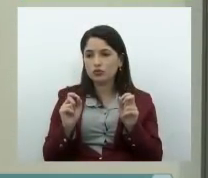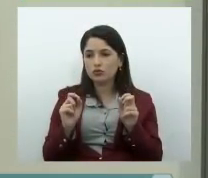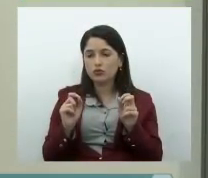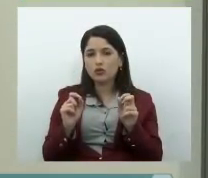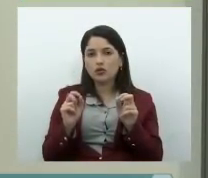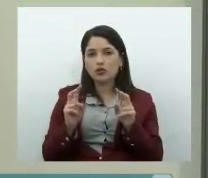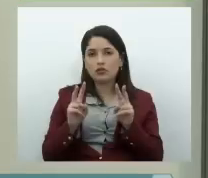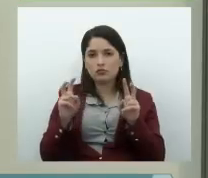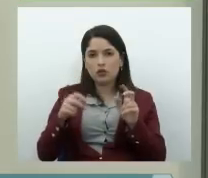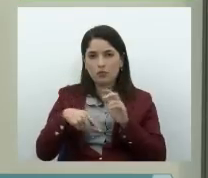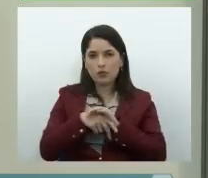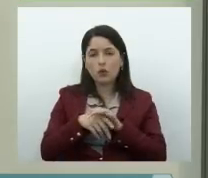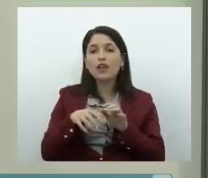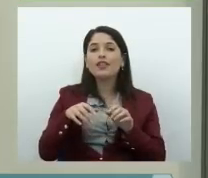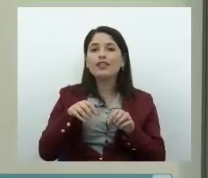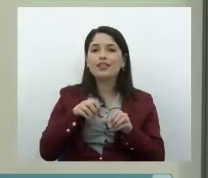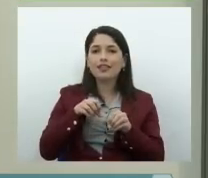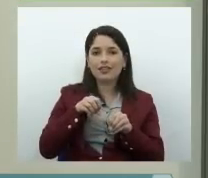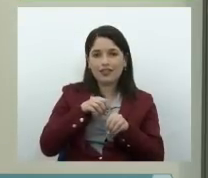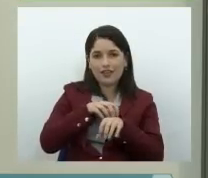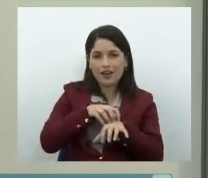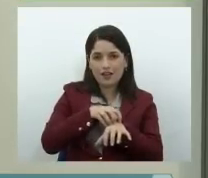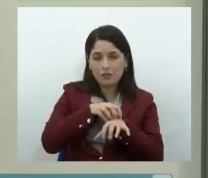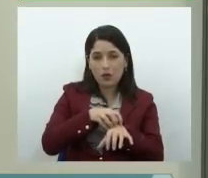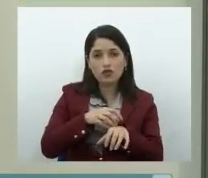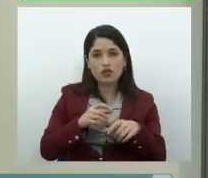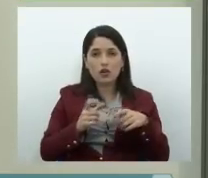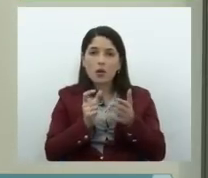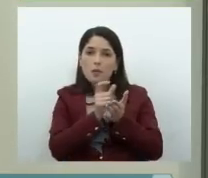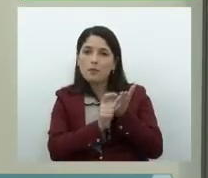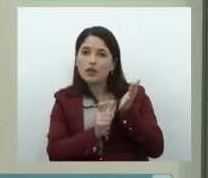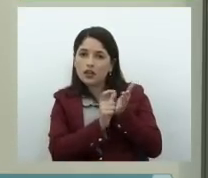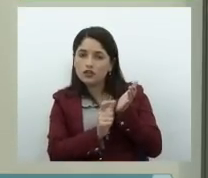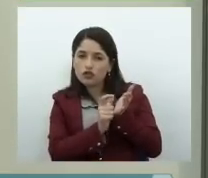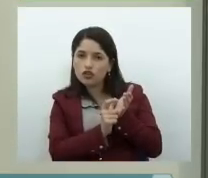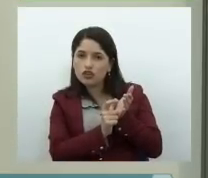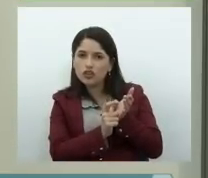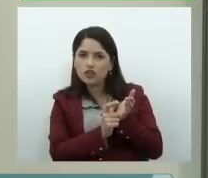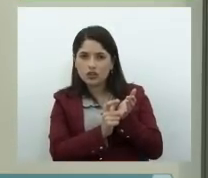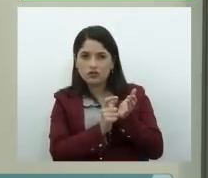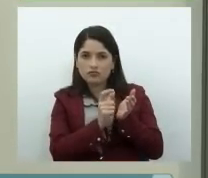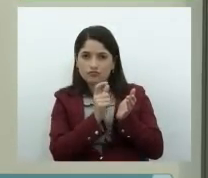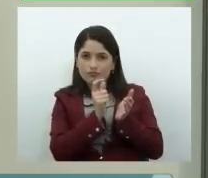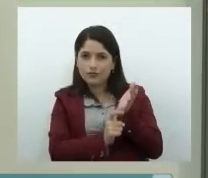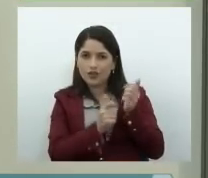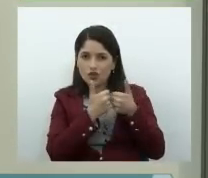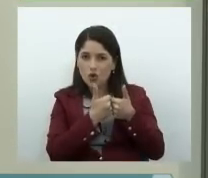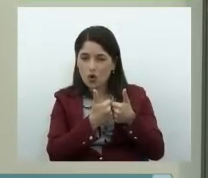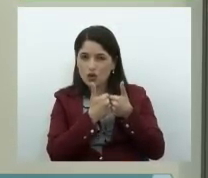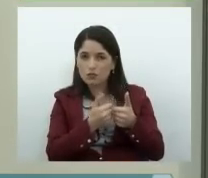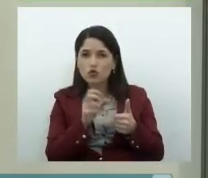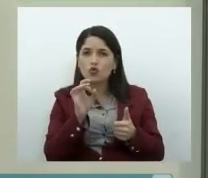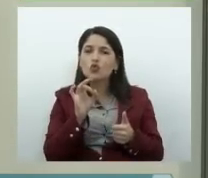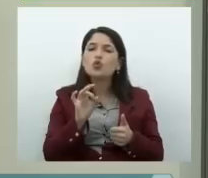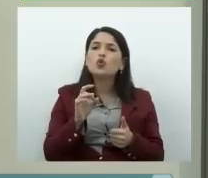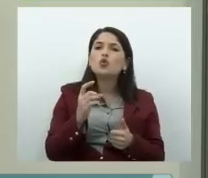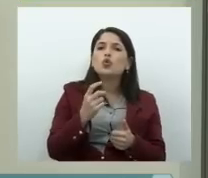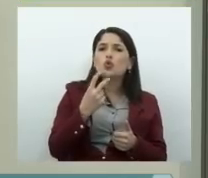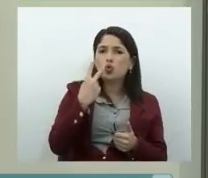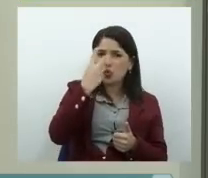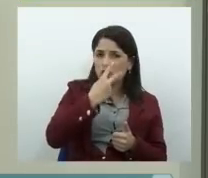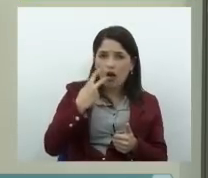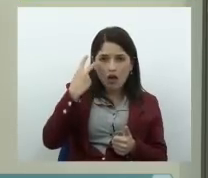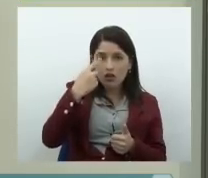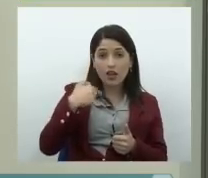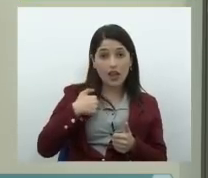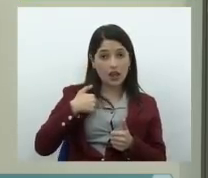de 2 para 3 horas. Mas no que tange ao trânsito, nós precisamos ser uma cidade que pense grande,